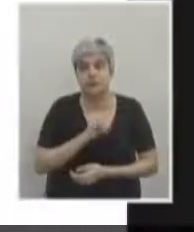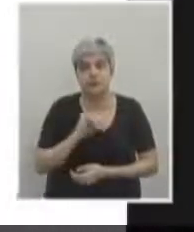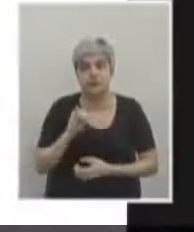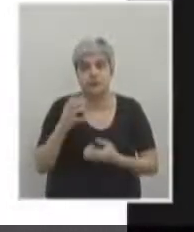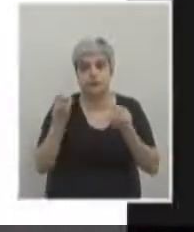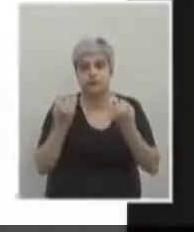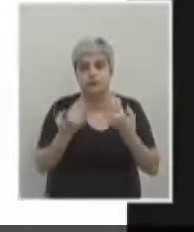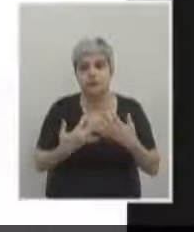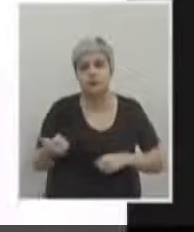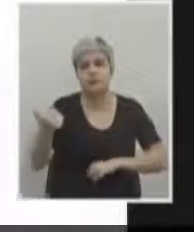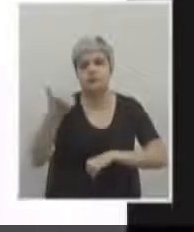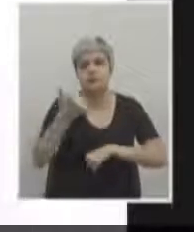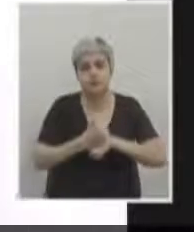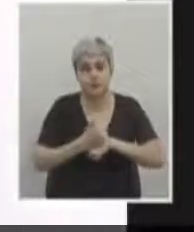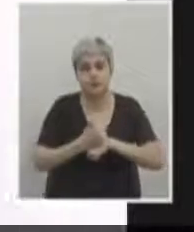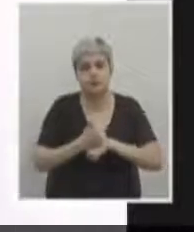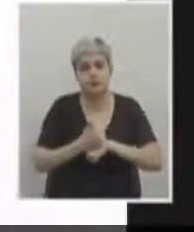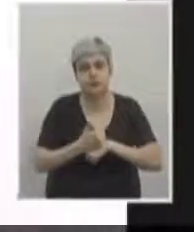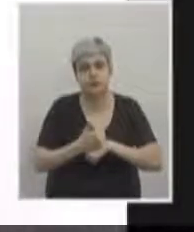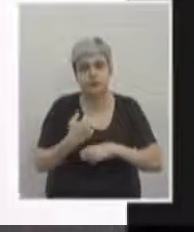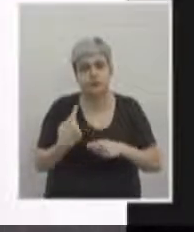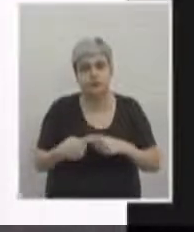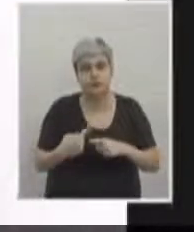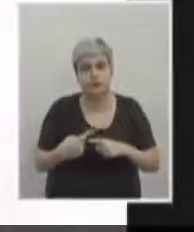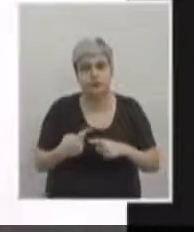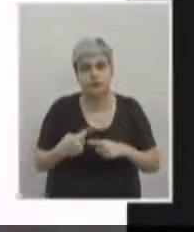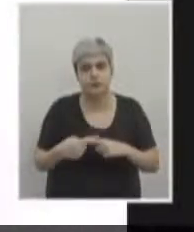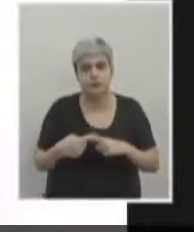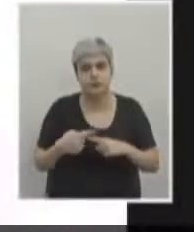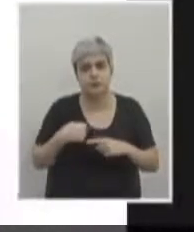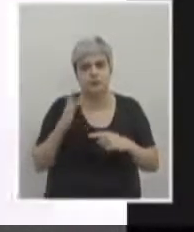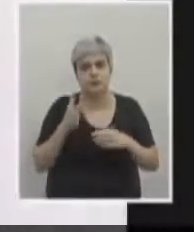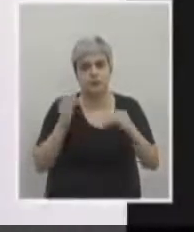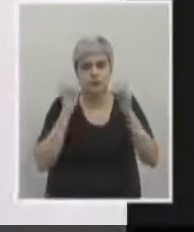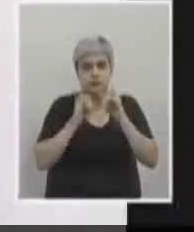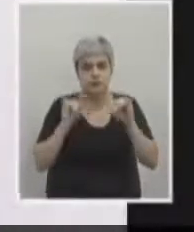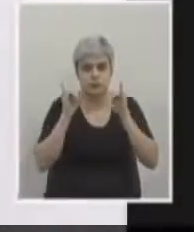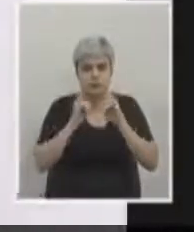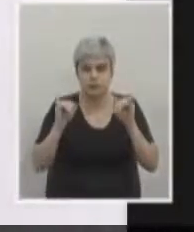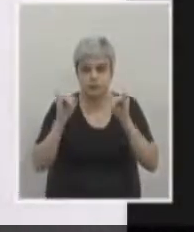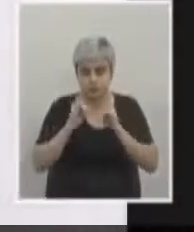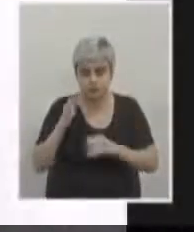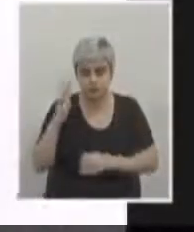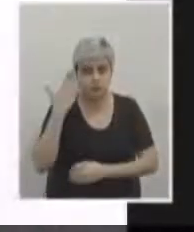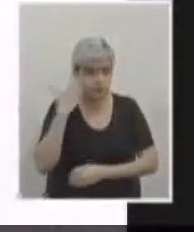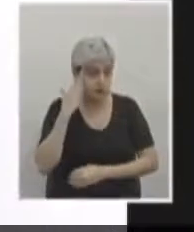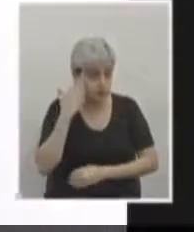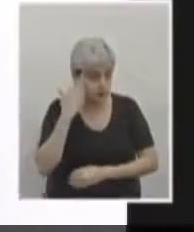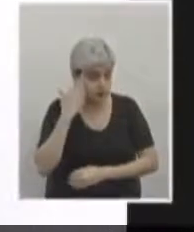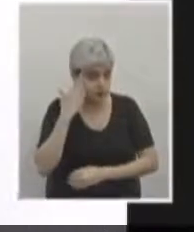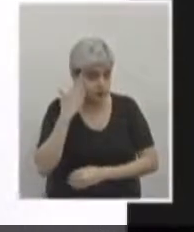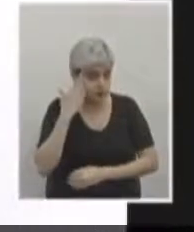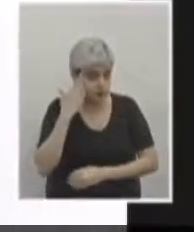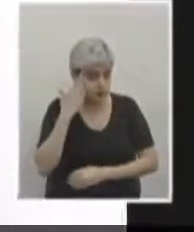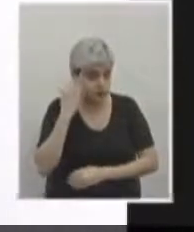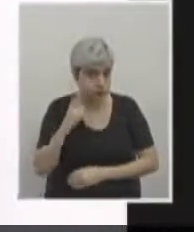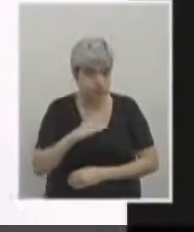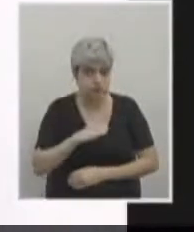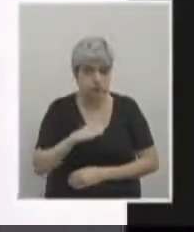da substituição, código, ok, mas é o que eu falei com você. Para ser diretor, eu tenho um cargo em comissão, eu